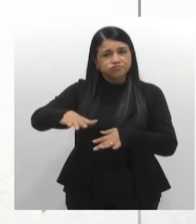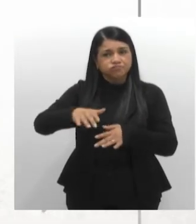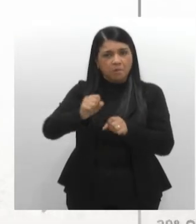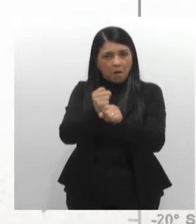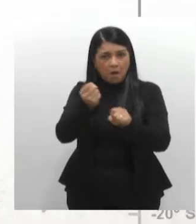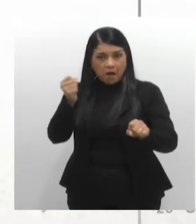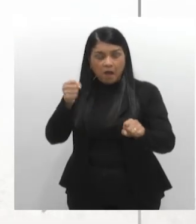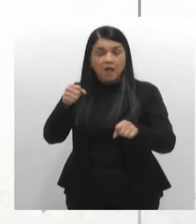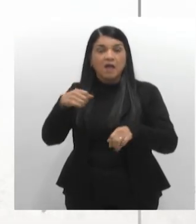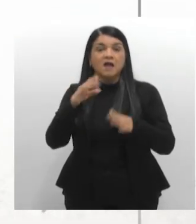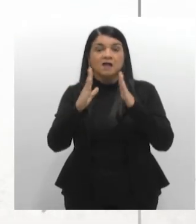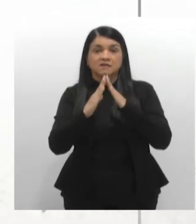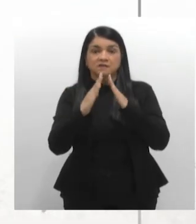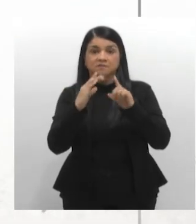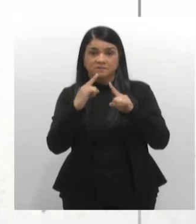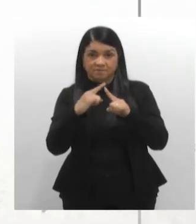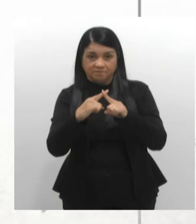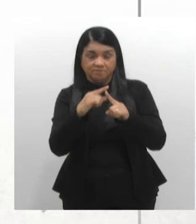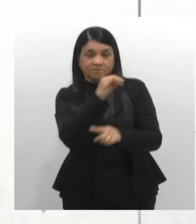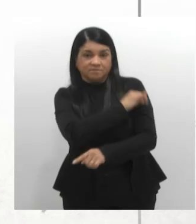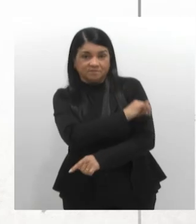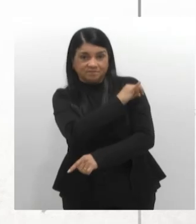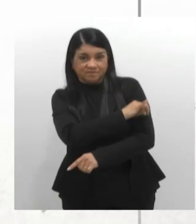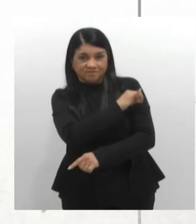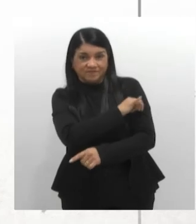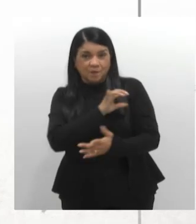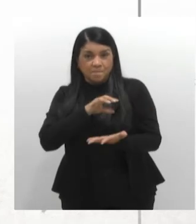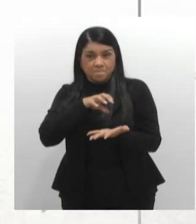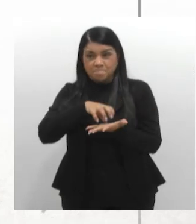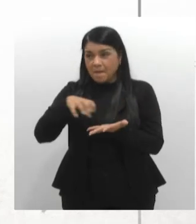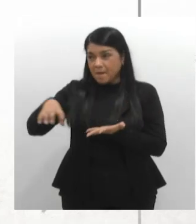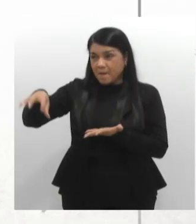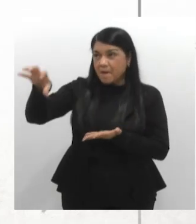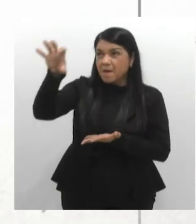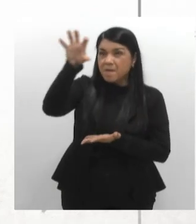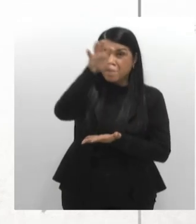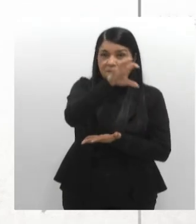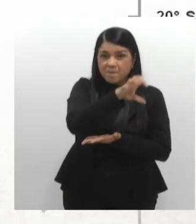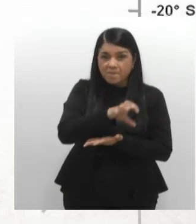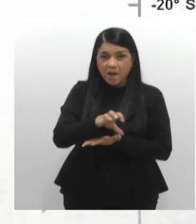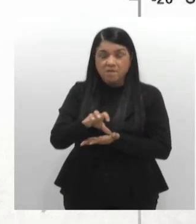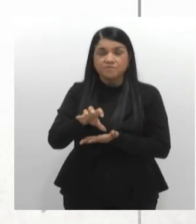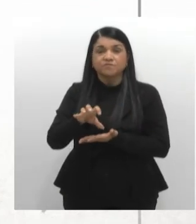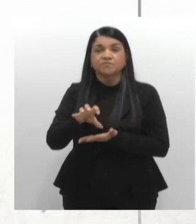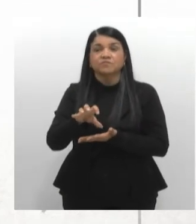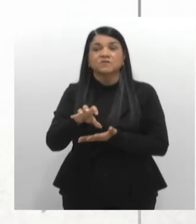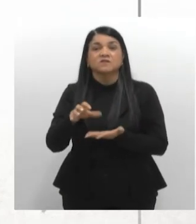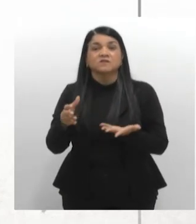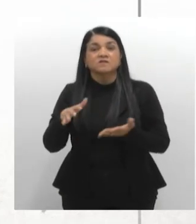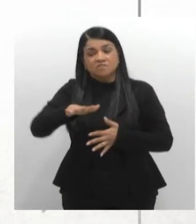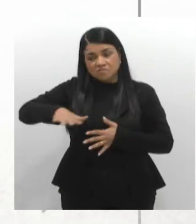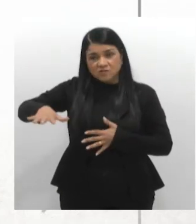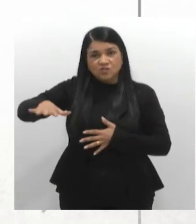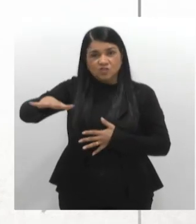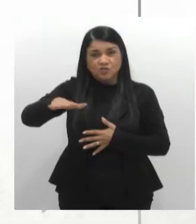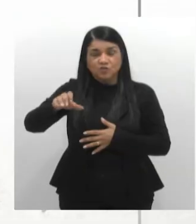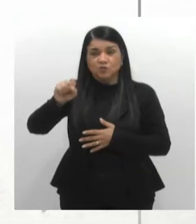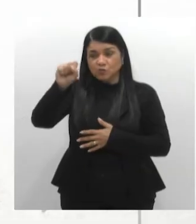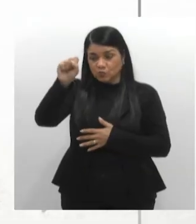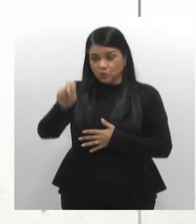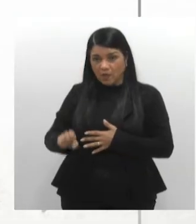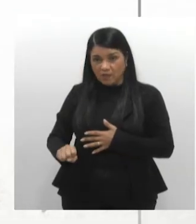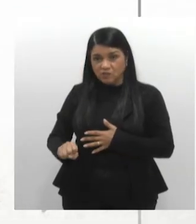do Rio de Janeiro originou uma gama de paróquias e dioceses históricas nas regiões que hoje compõem o Sudeste,